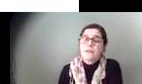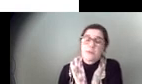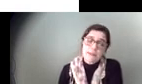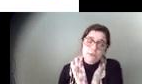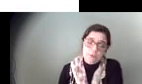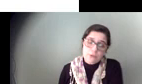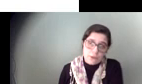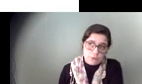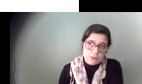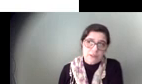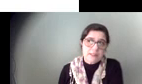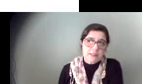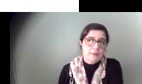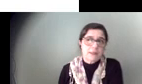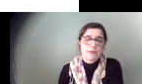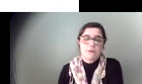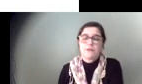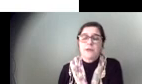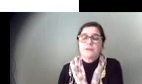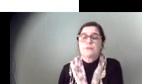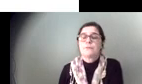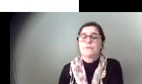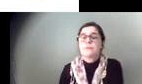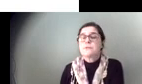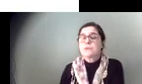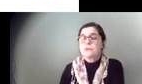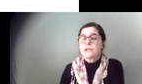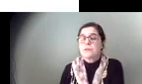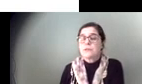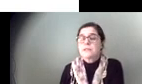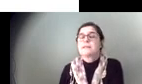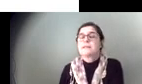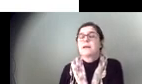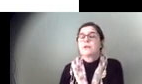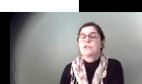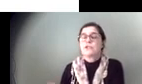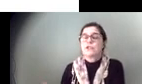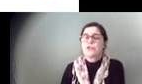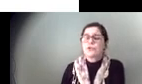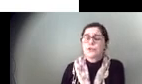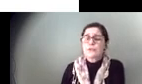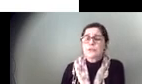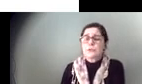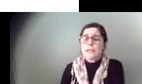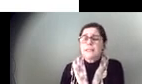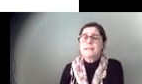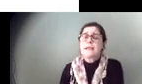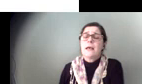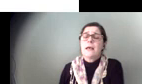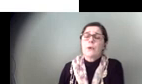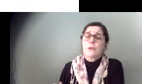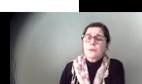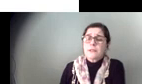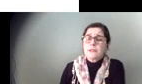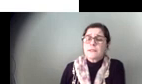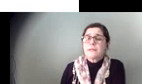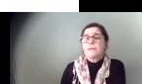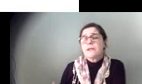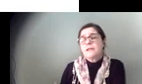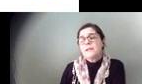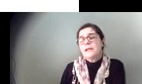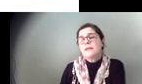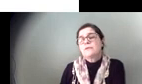a frequência dos alunos, que a gente sabe que não é fácil, mesmo quando está no presencial, que a gente já tinha os jogos escolares, o que